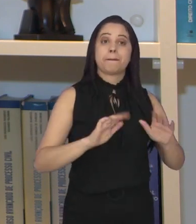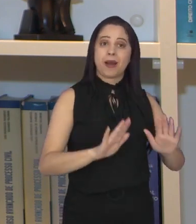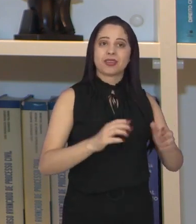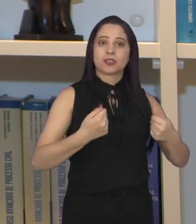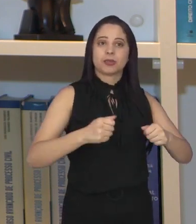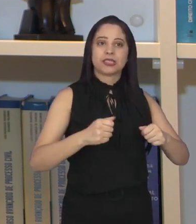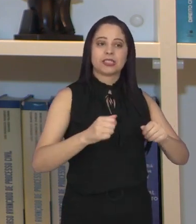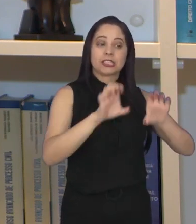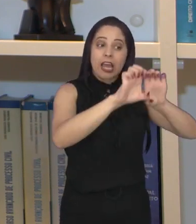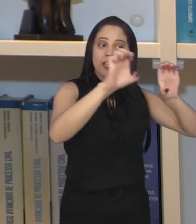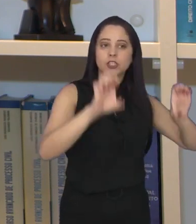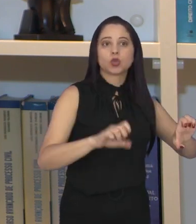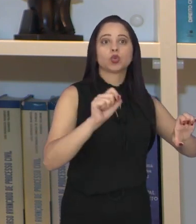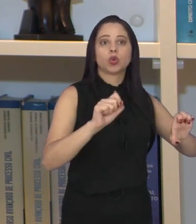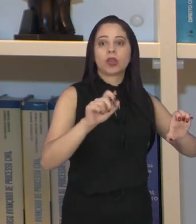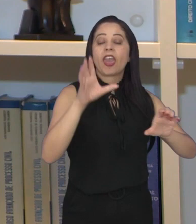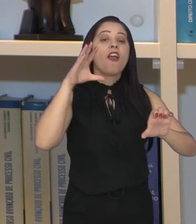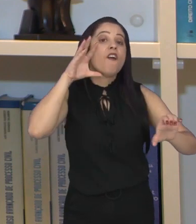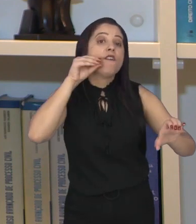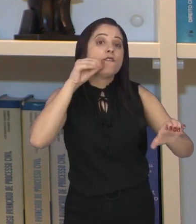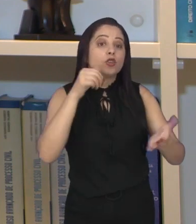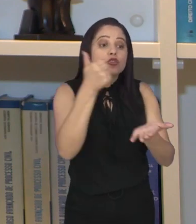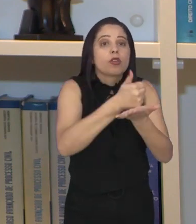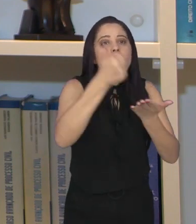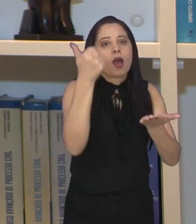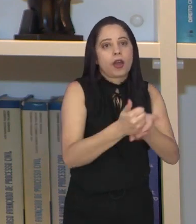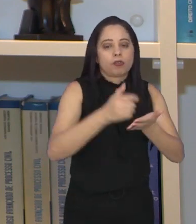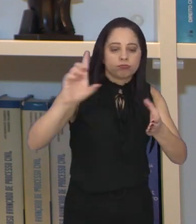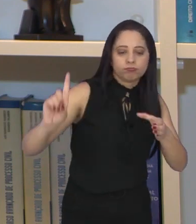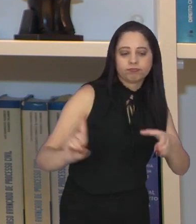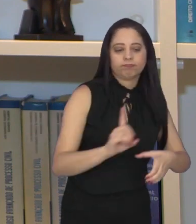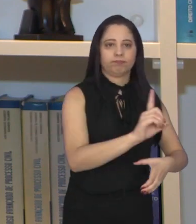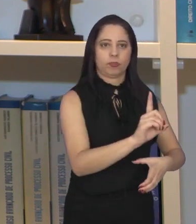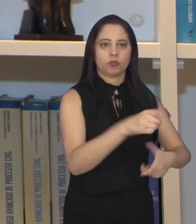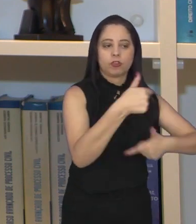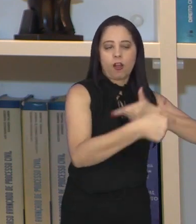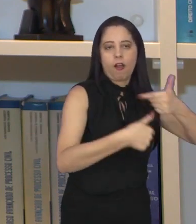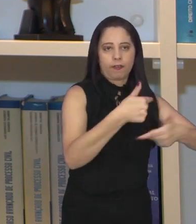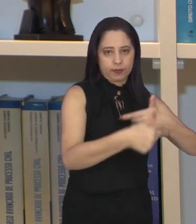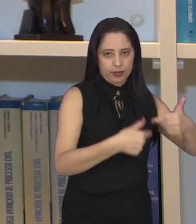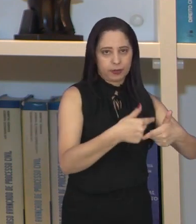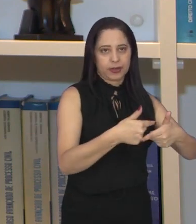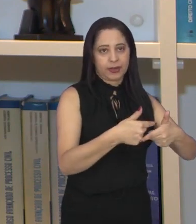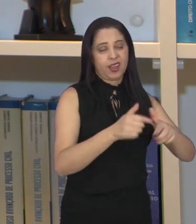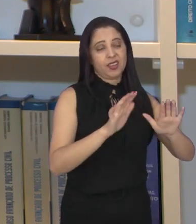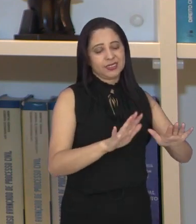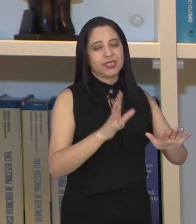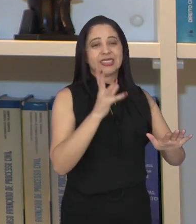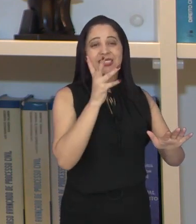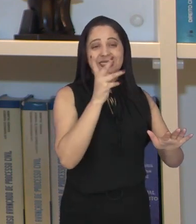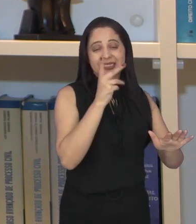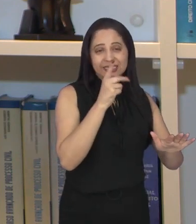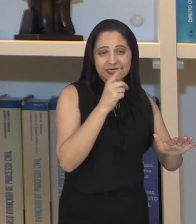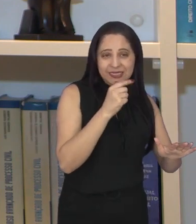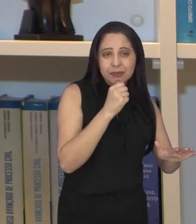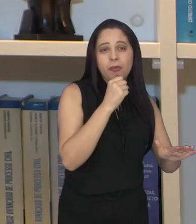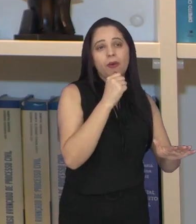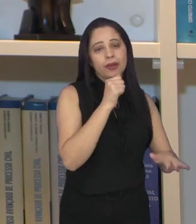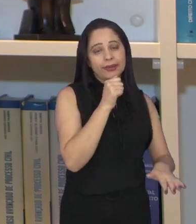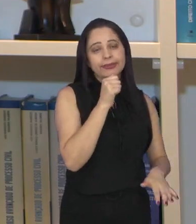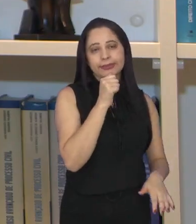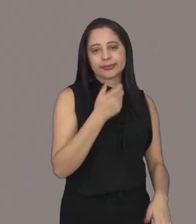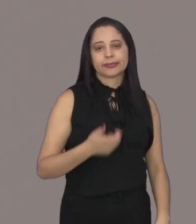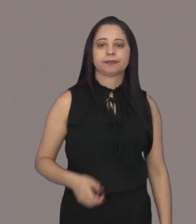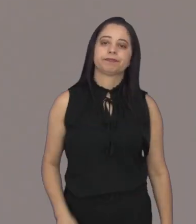que aguardar a estrutura pessoal. Então, com certeza, sim, ela vai demorar um pouco para ter a sua